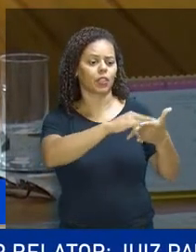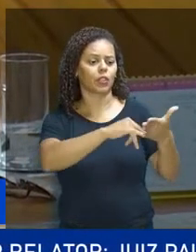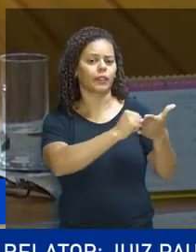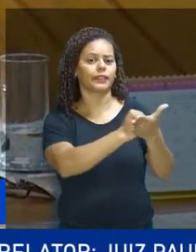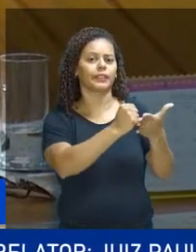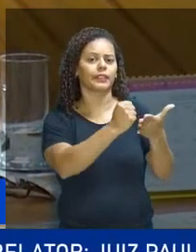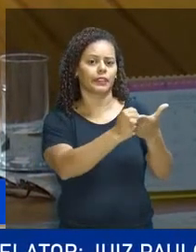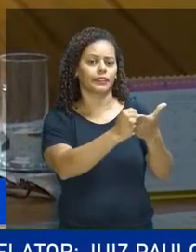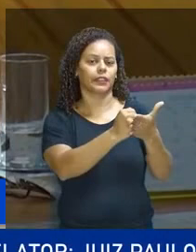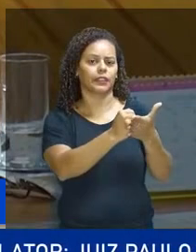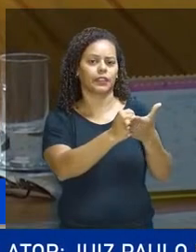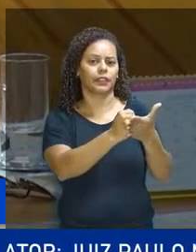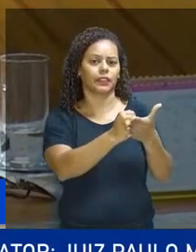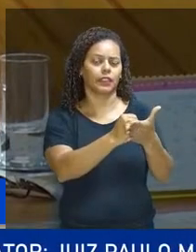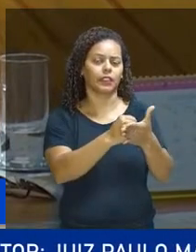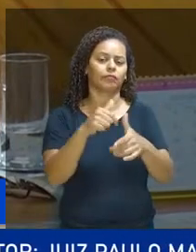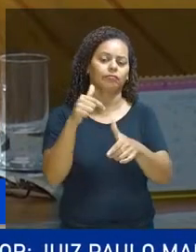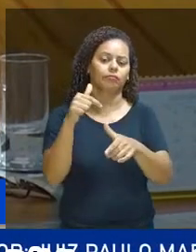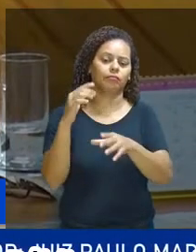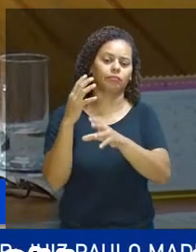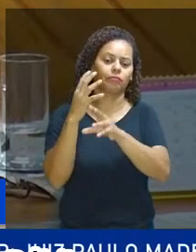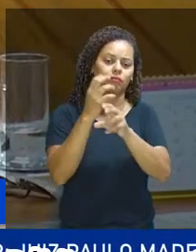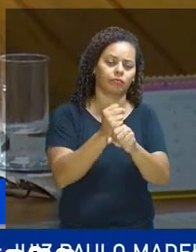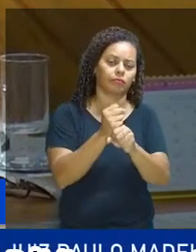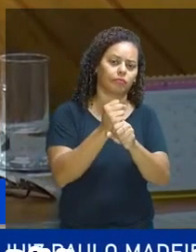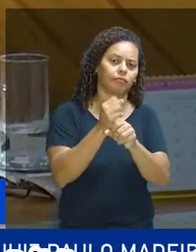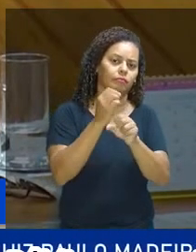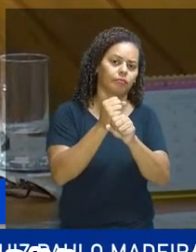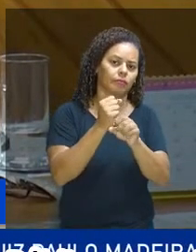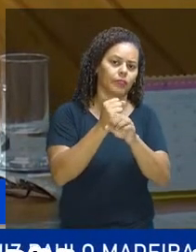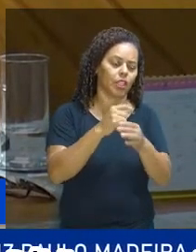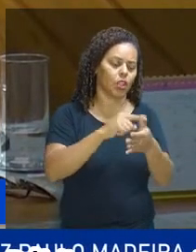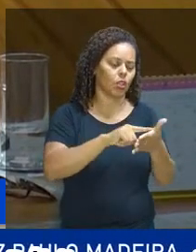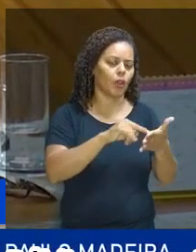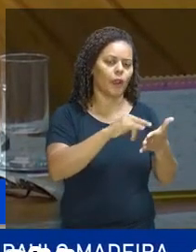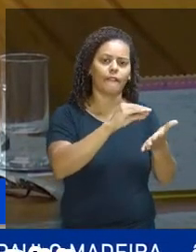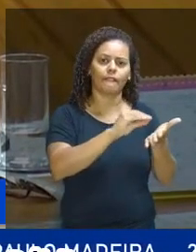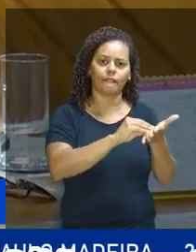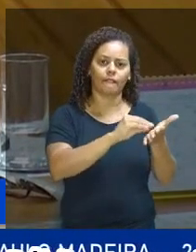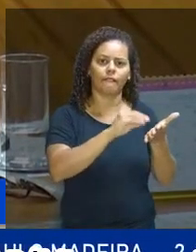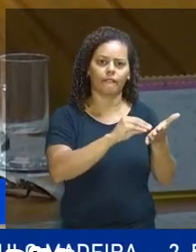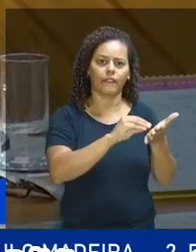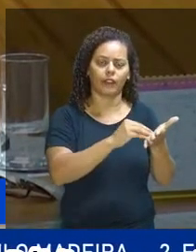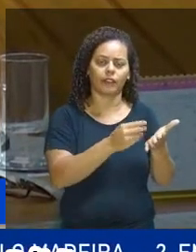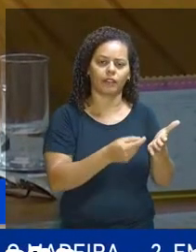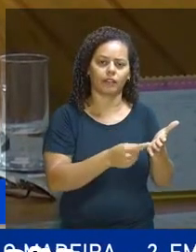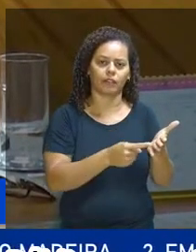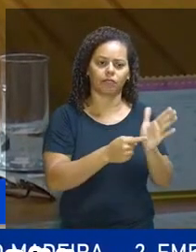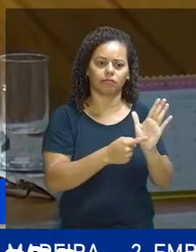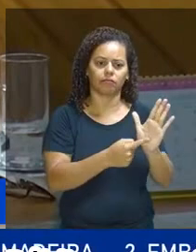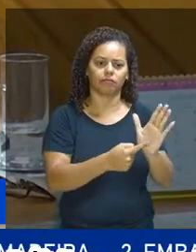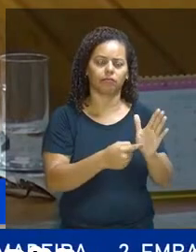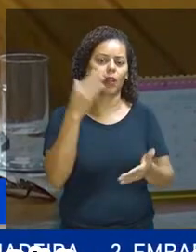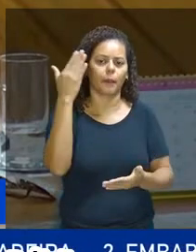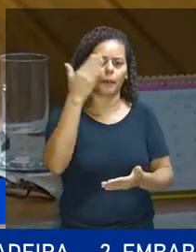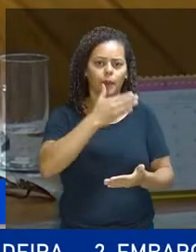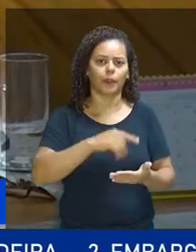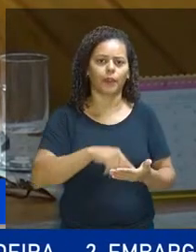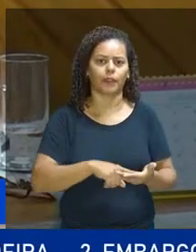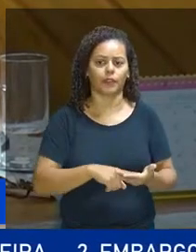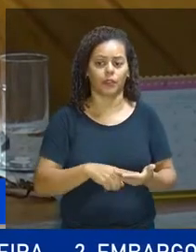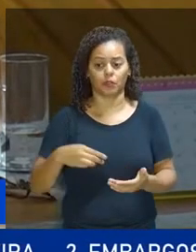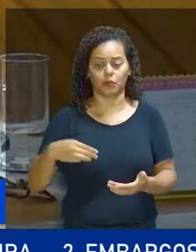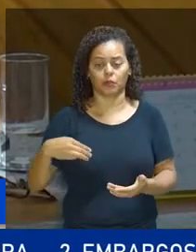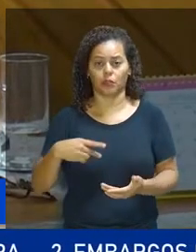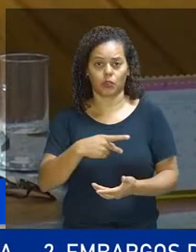serviços de contabilidade, sendo que ficou devidamente demonstrado, enfim. O Ministério Público, com vista, ele